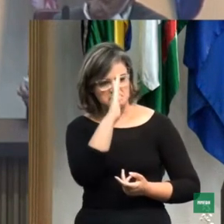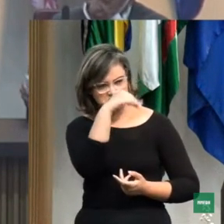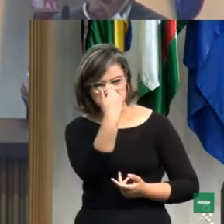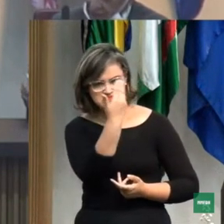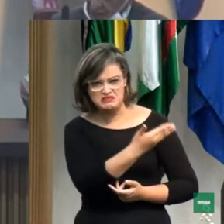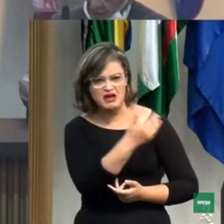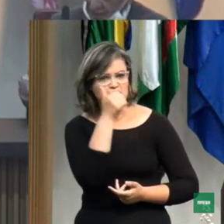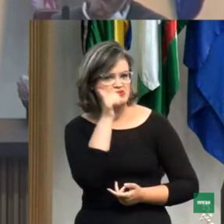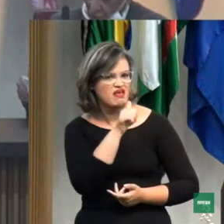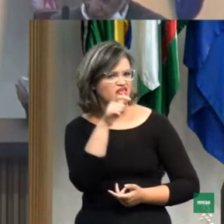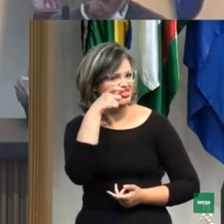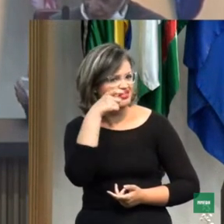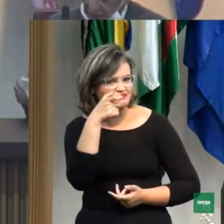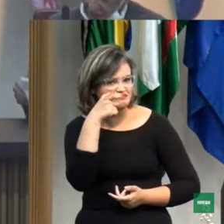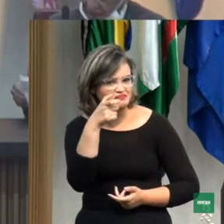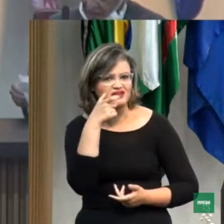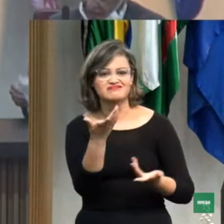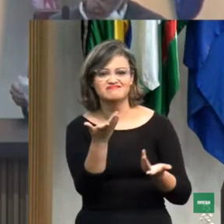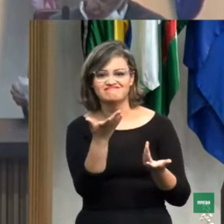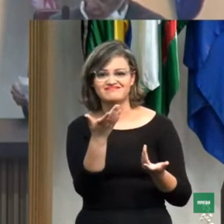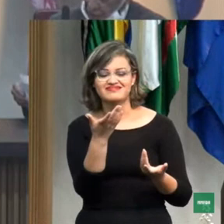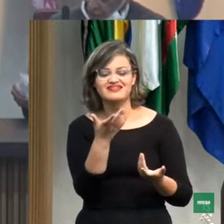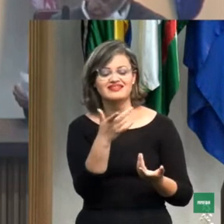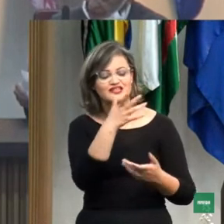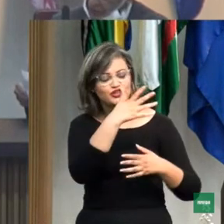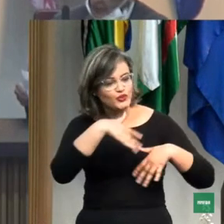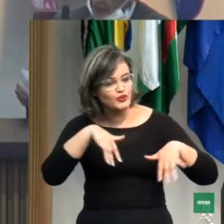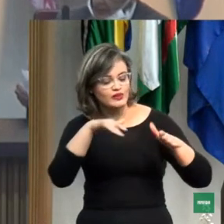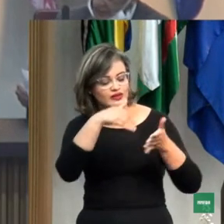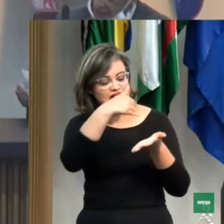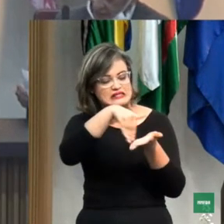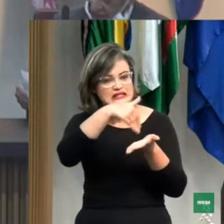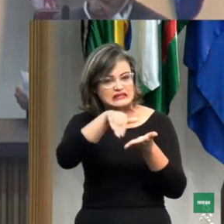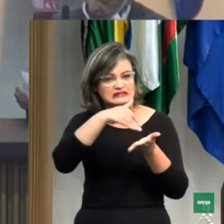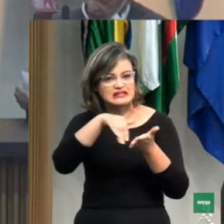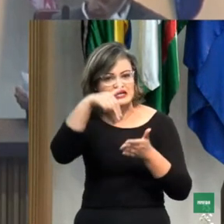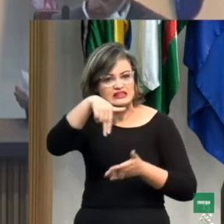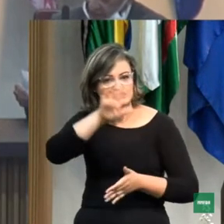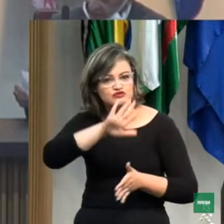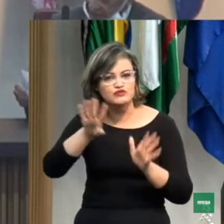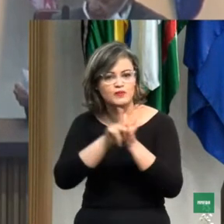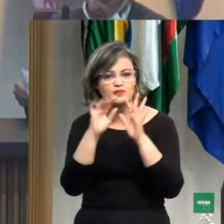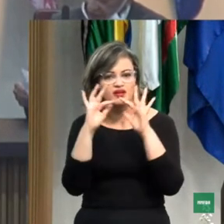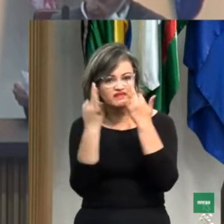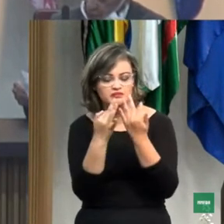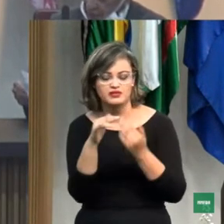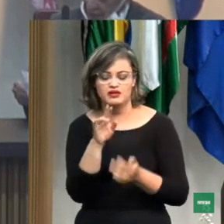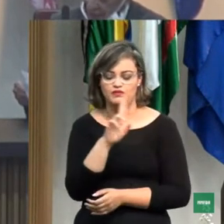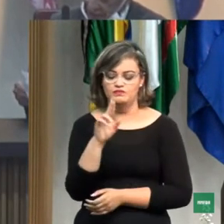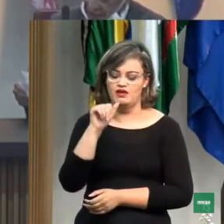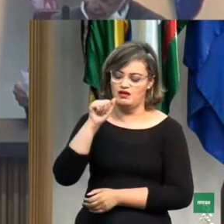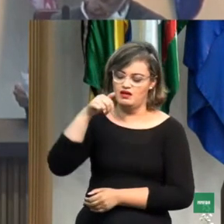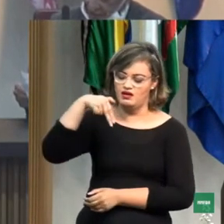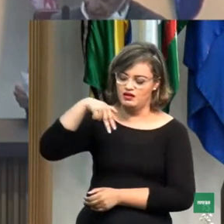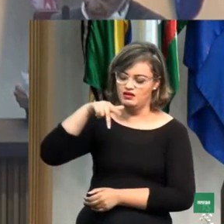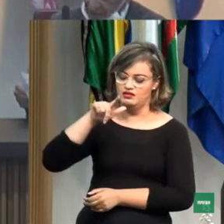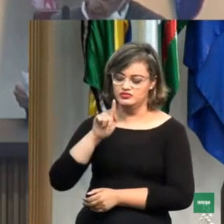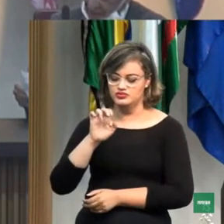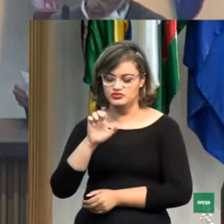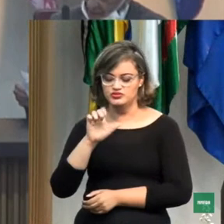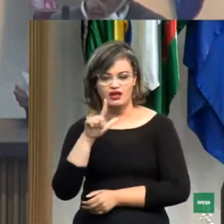Damares Alves e senhora secretária nacional da Família, Ângela Gandra Martins, pela